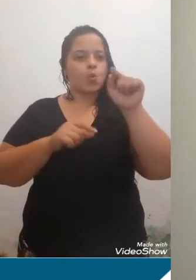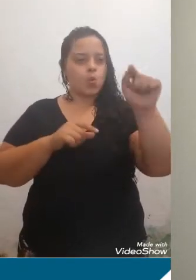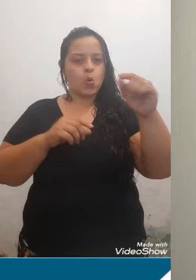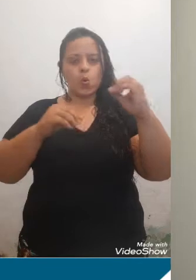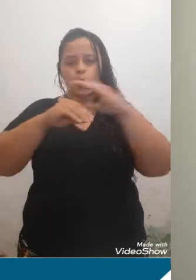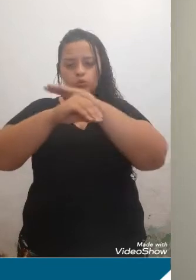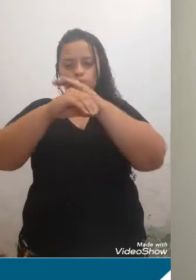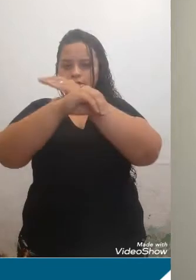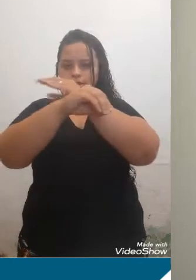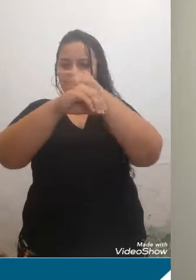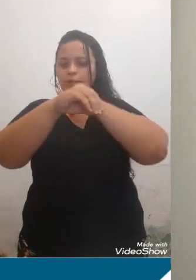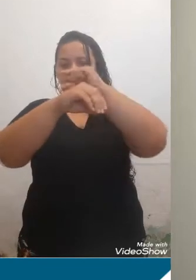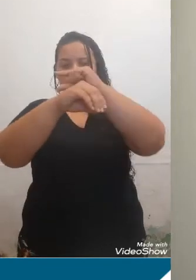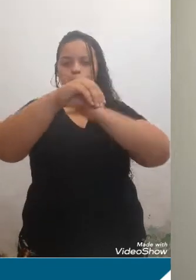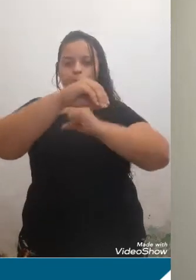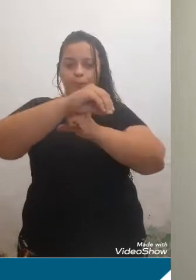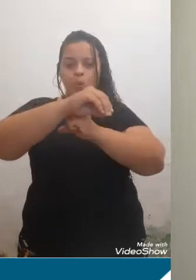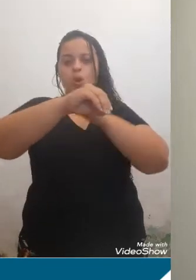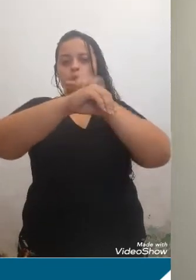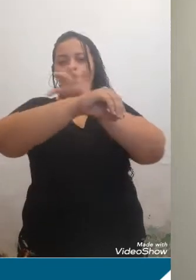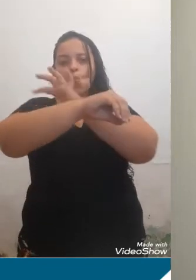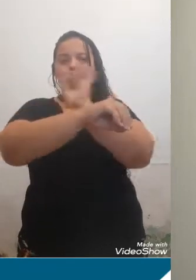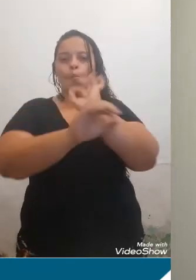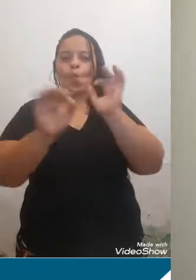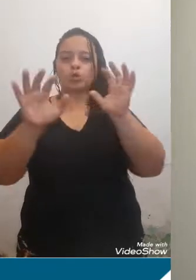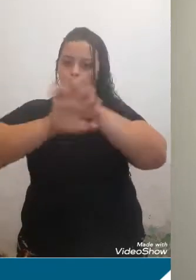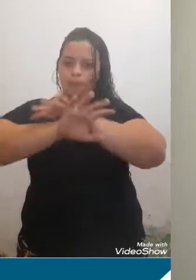uma incidência parcial de raios luminosos. Ok?